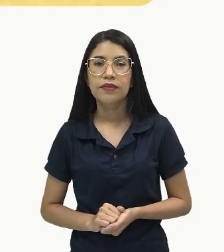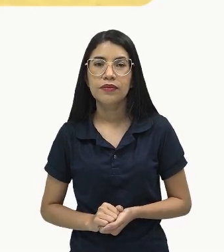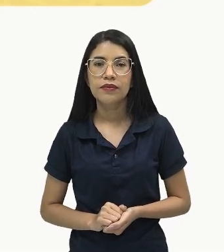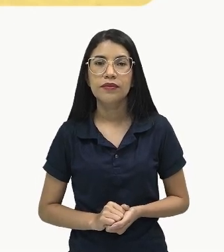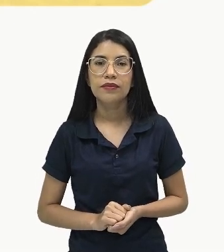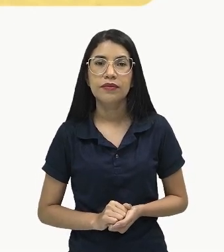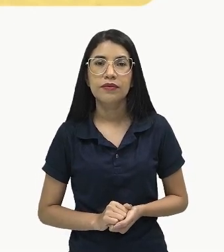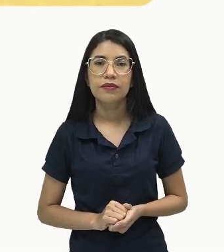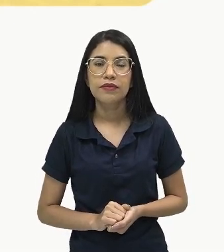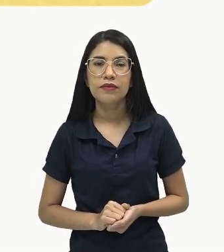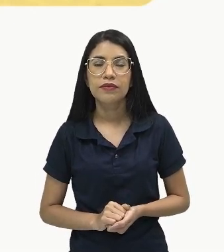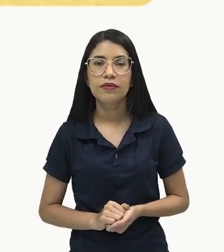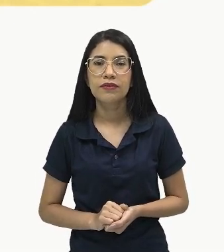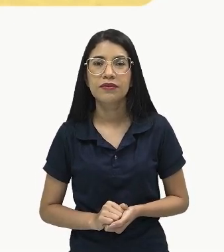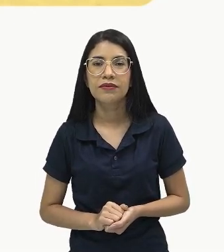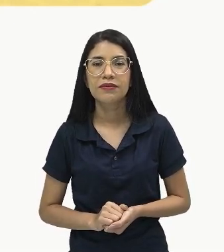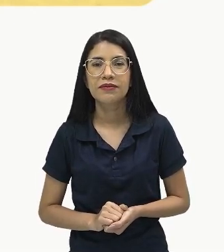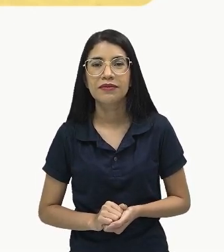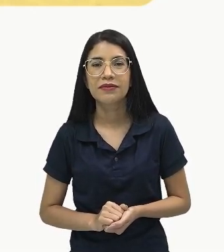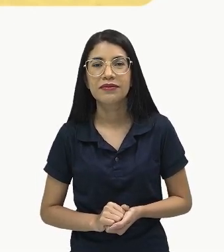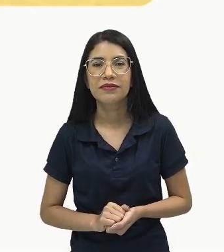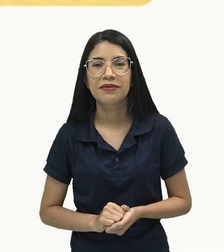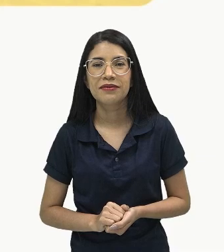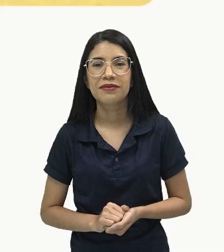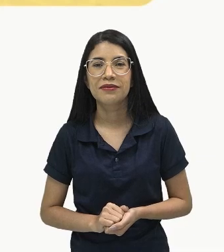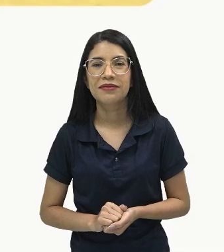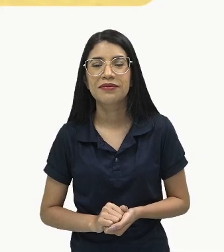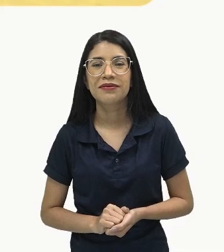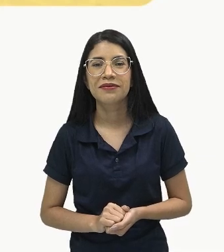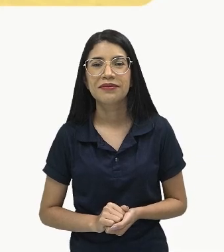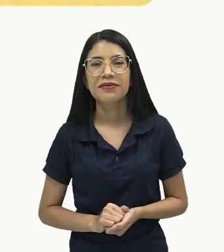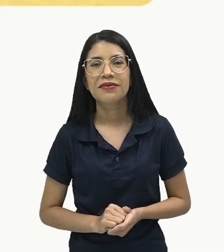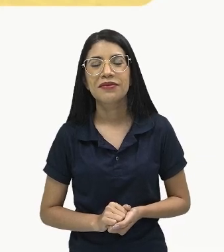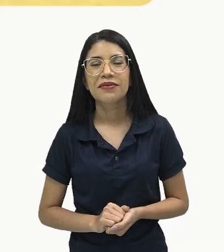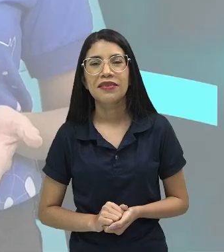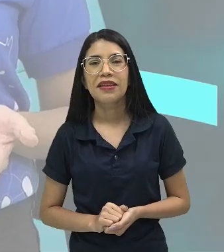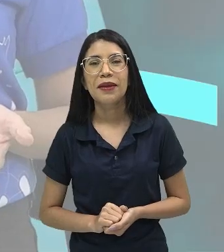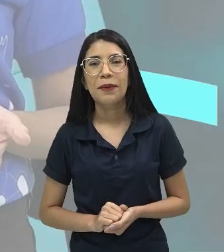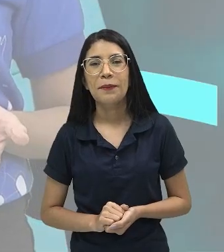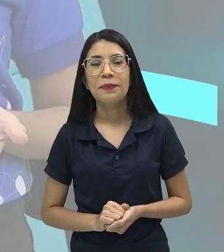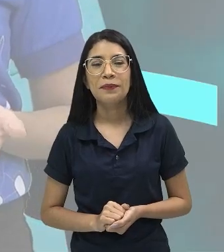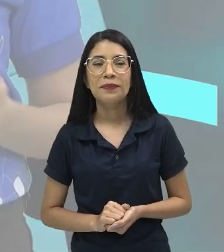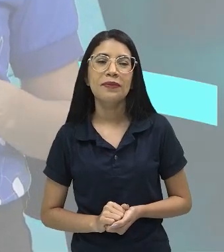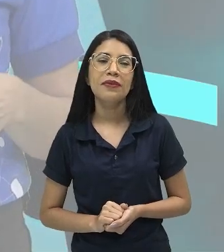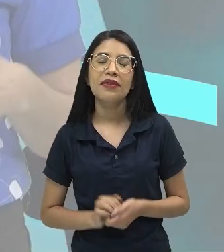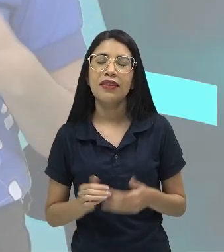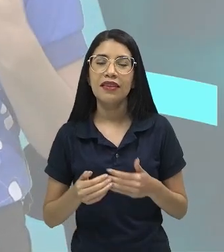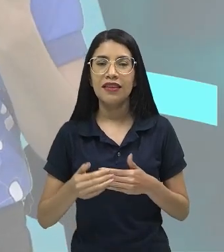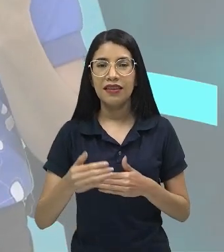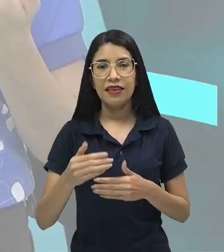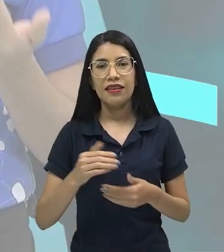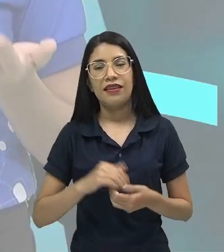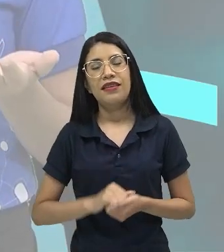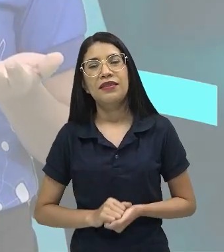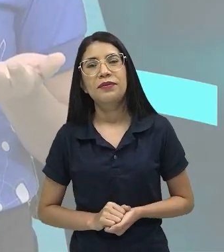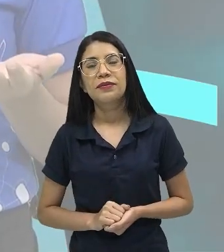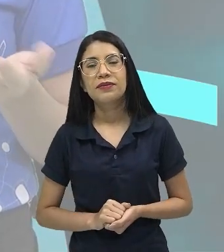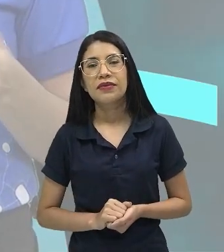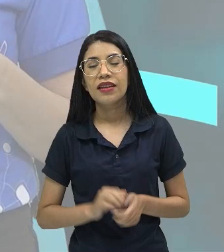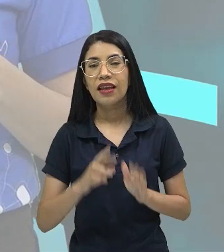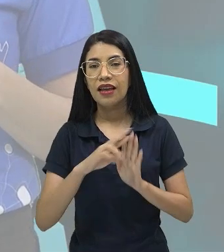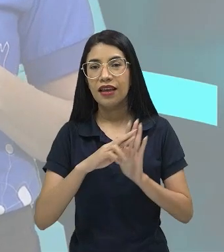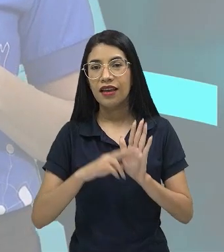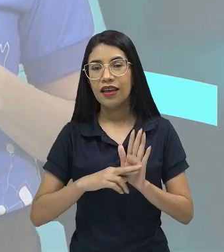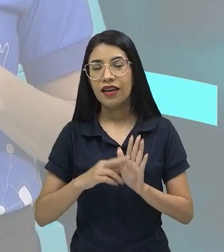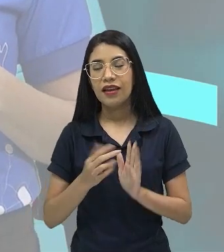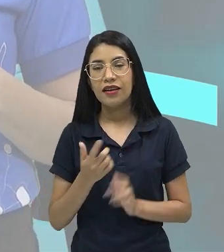flies. A mosca voa. Ok? Continuando um pouquinho mais uma outra regra